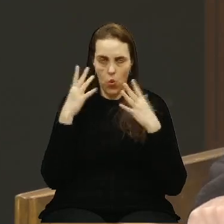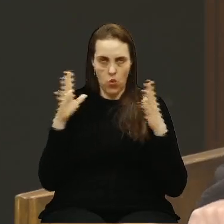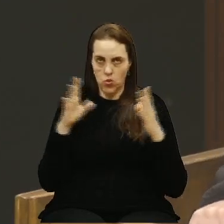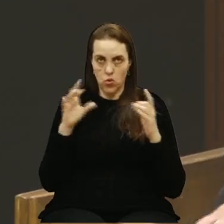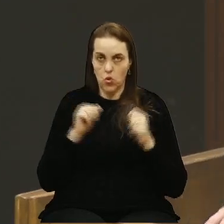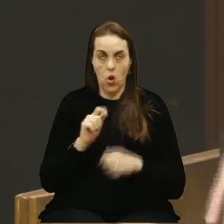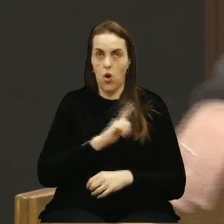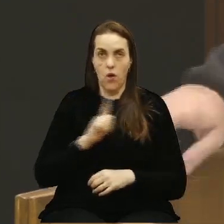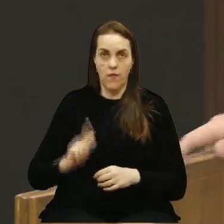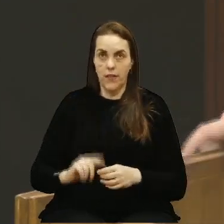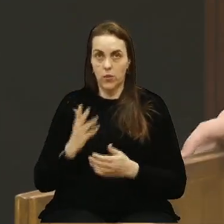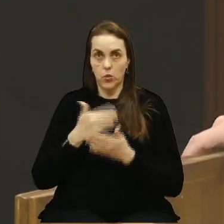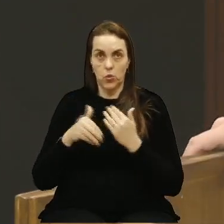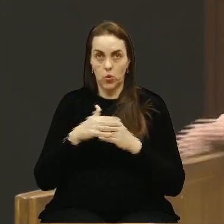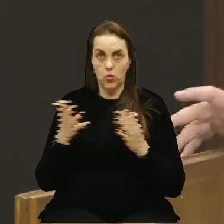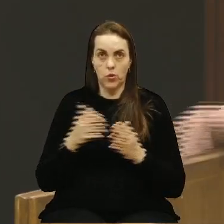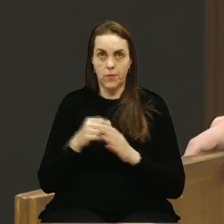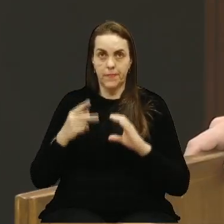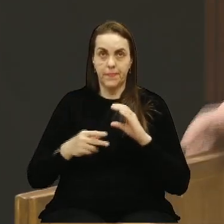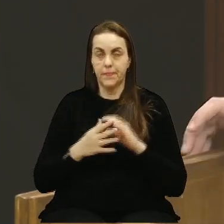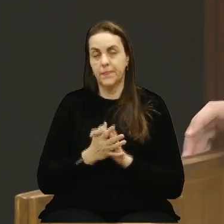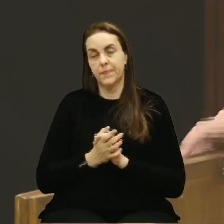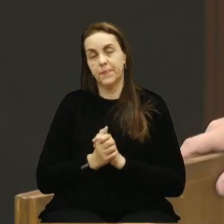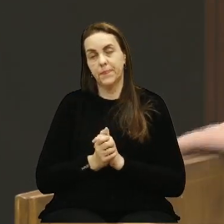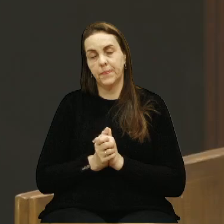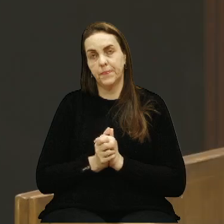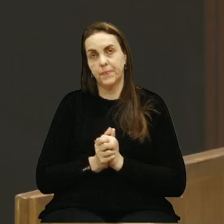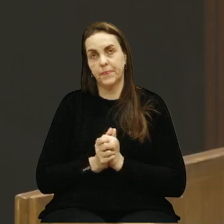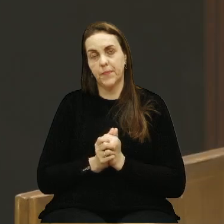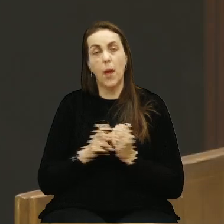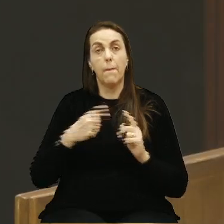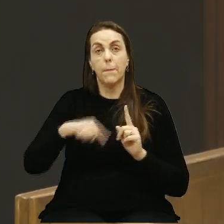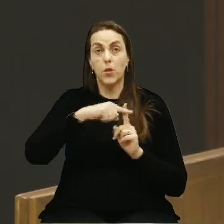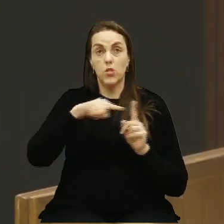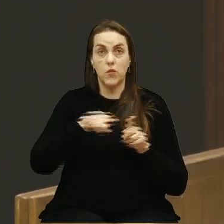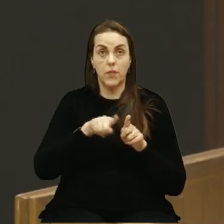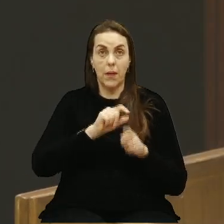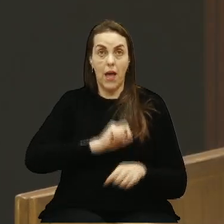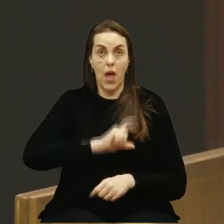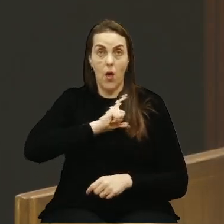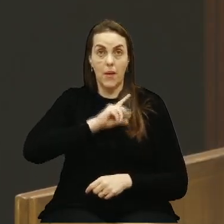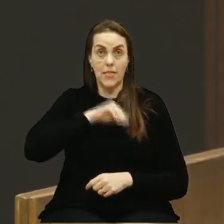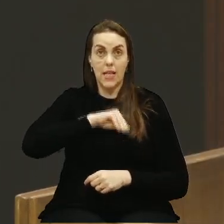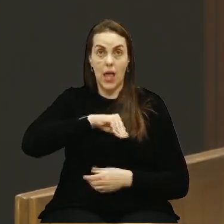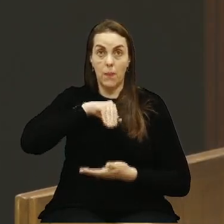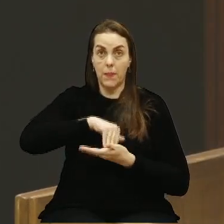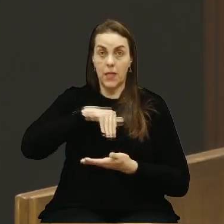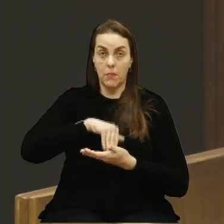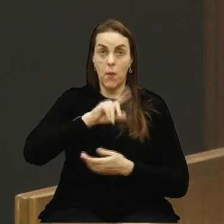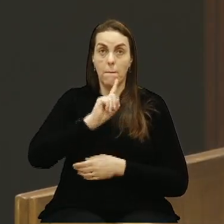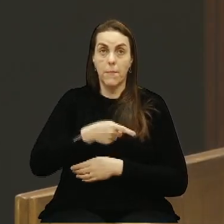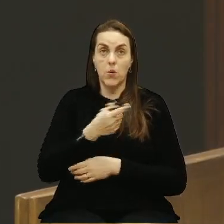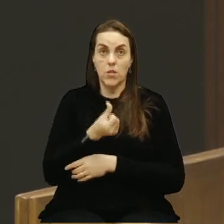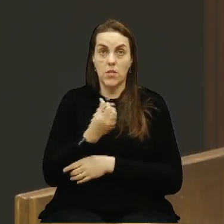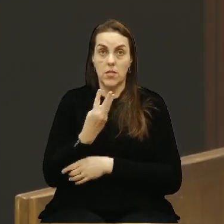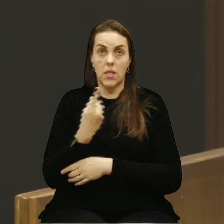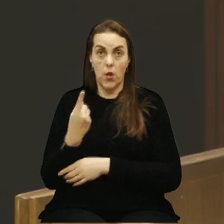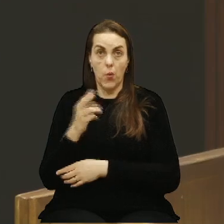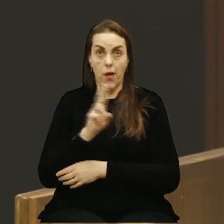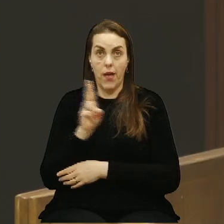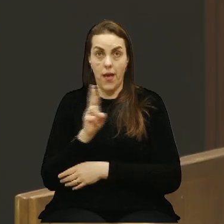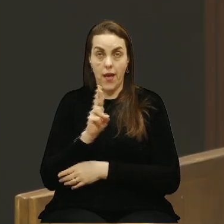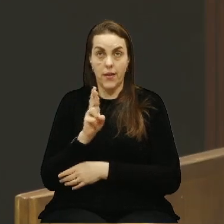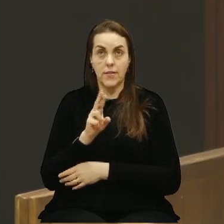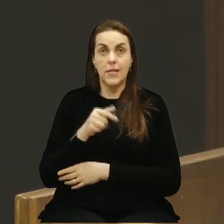casas legislativas? Outra notícia positiva é o aumento do salário mínimo, anunciado pelo governo federal para R$ 1.631, mais